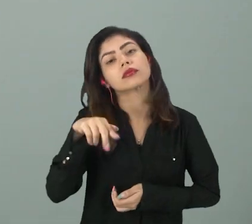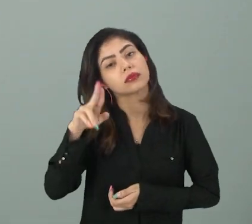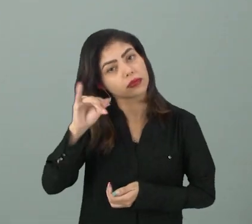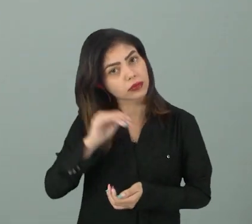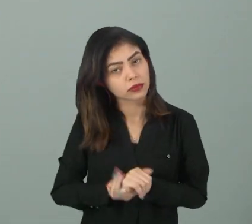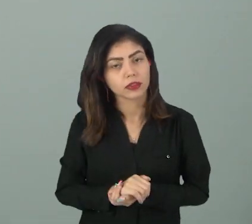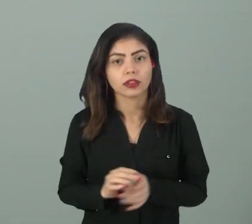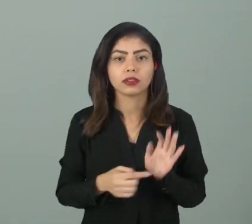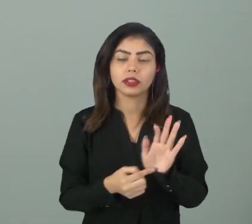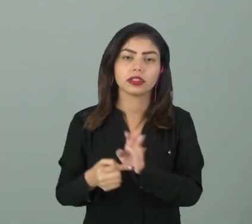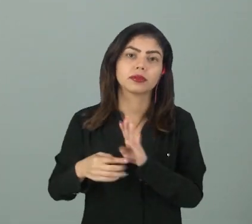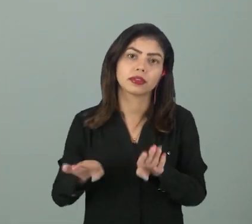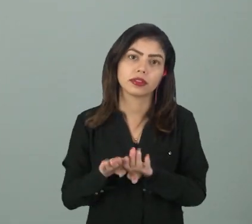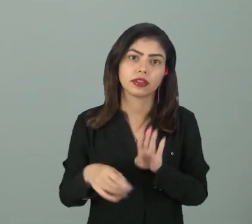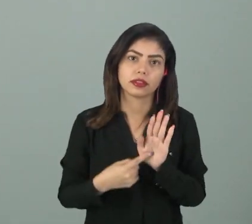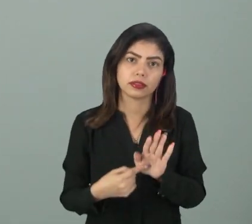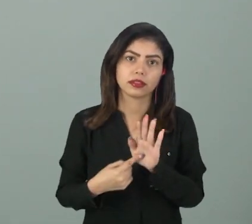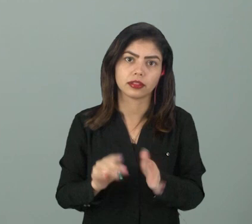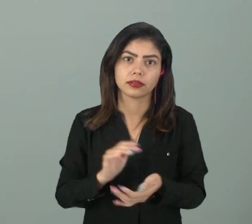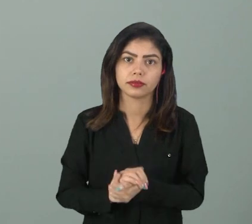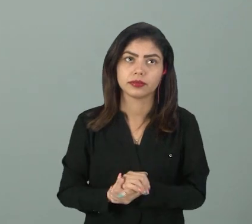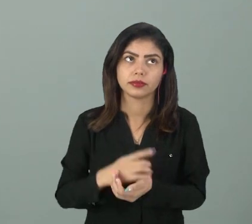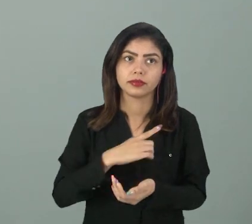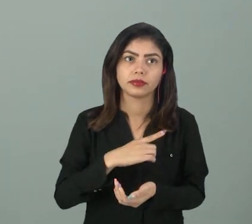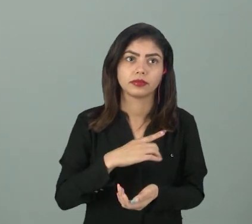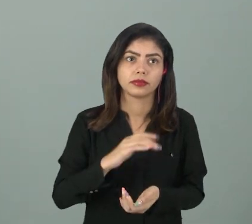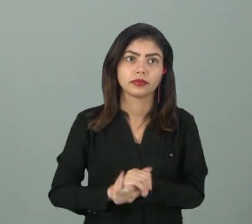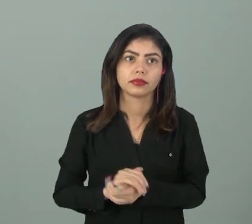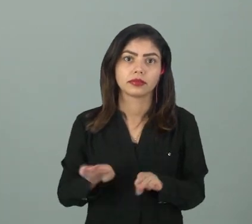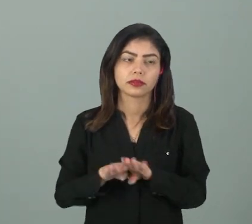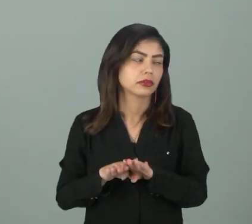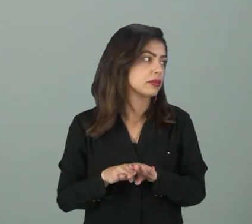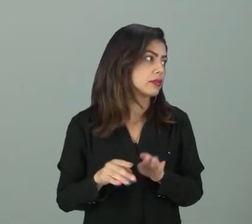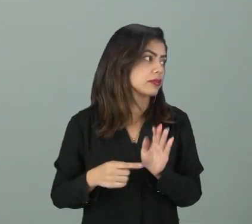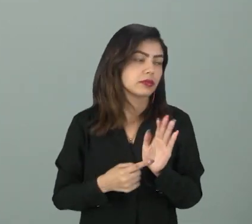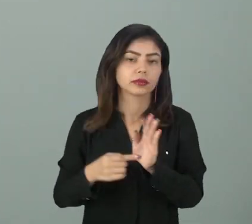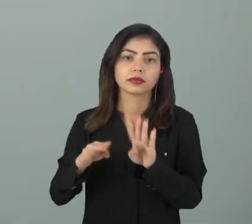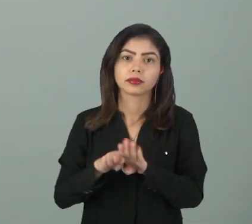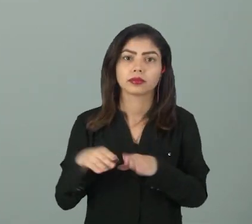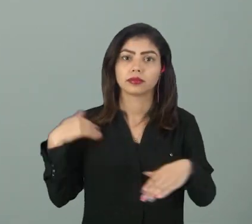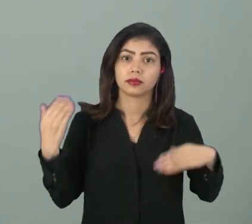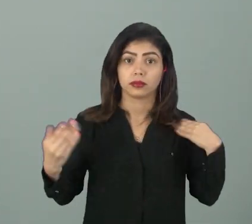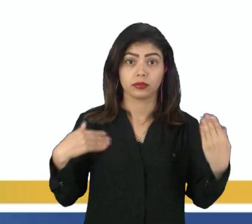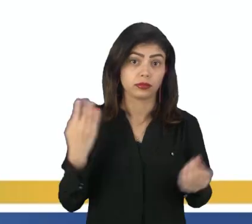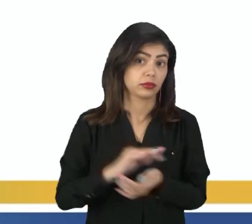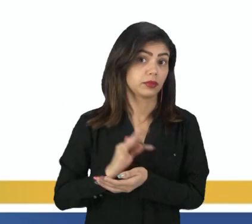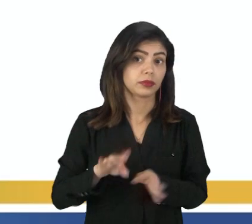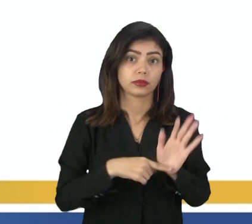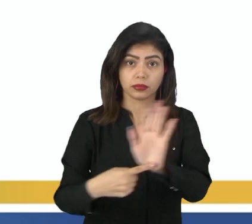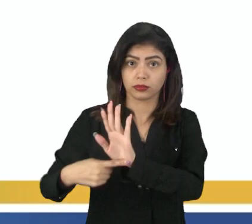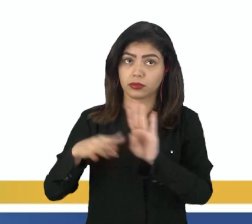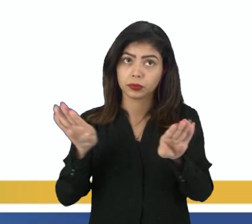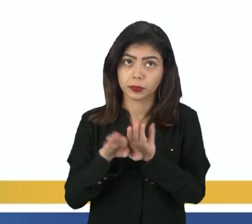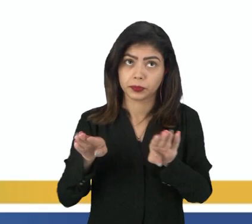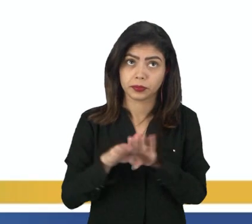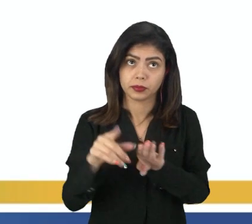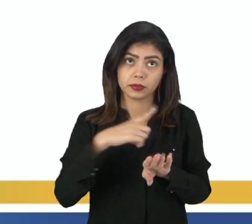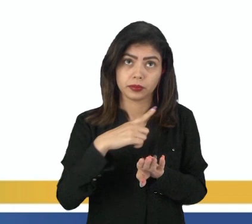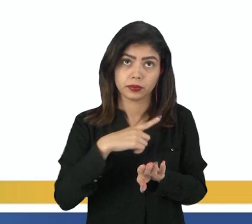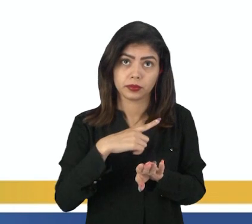de turismo, por exemplo, que o Brasil é o país do carnaval, o país do futebol, o país das praias, o país